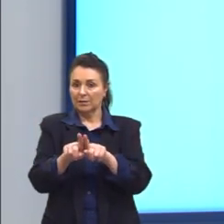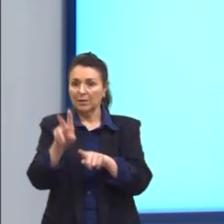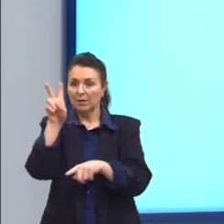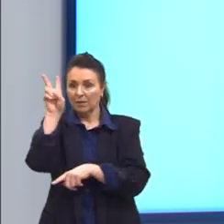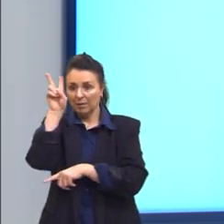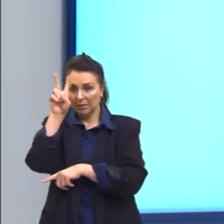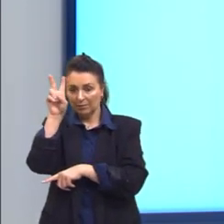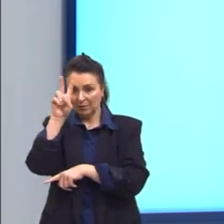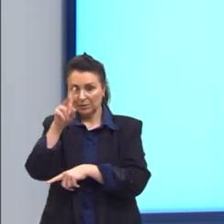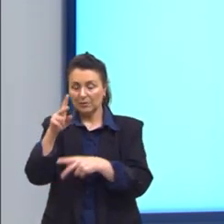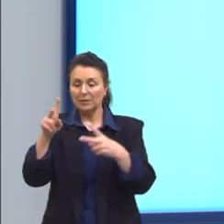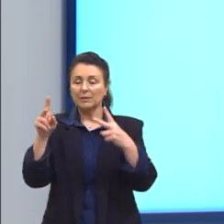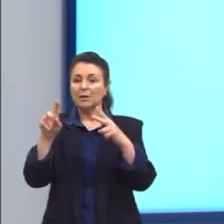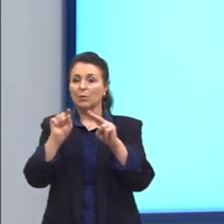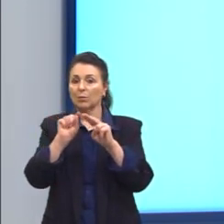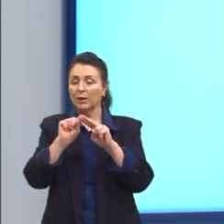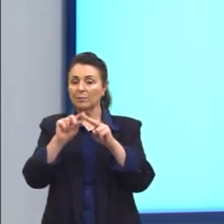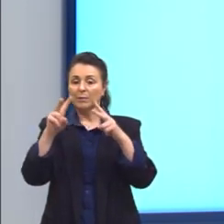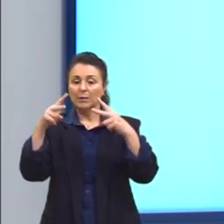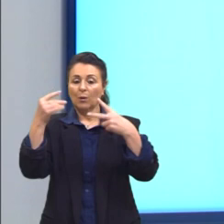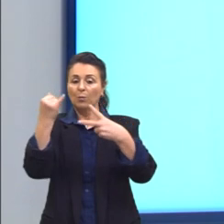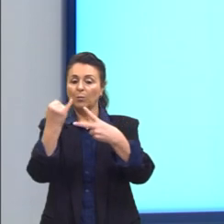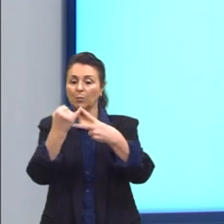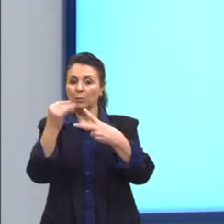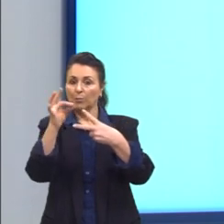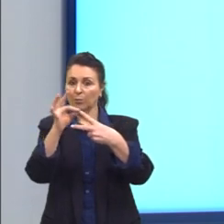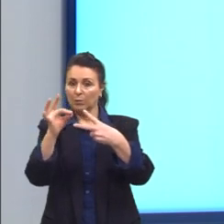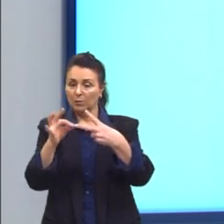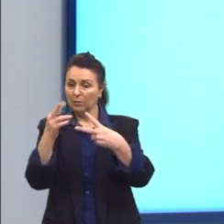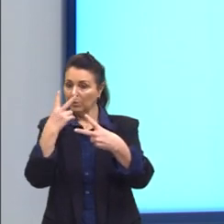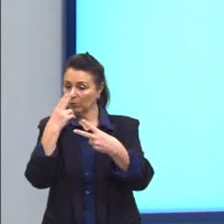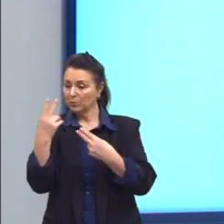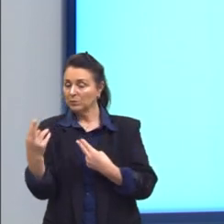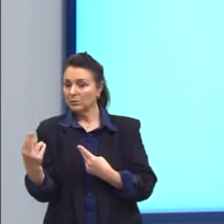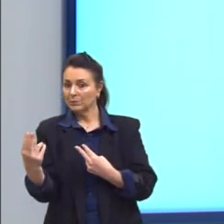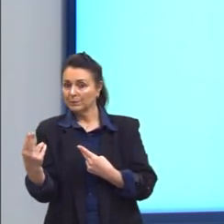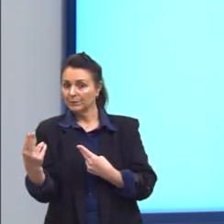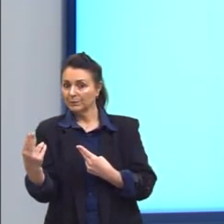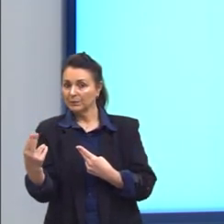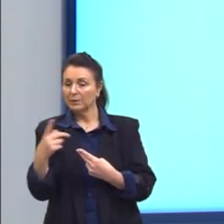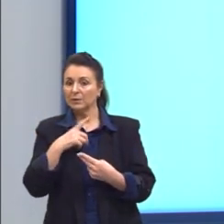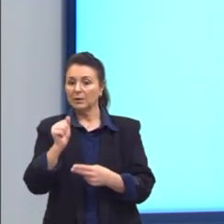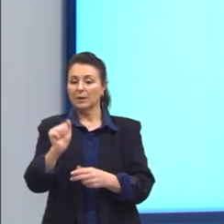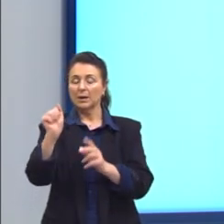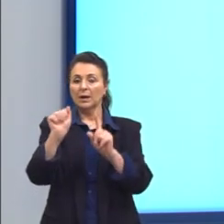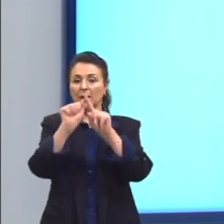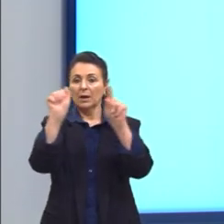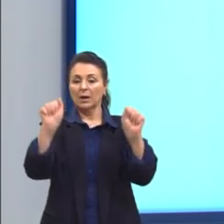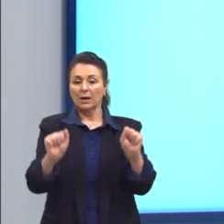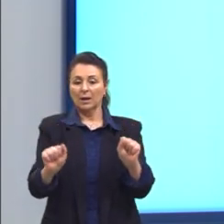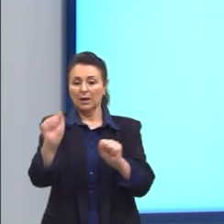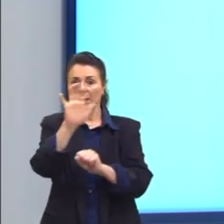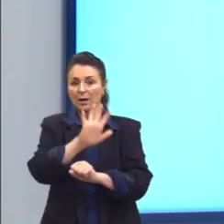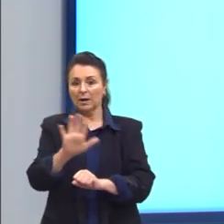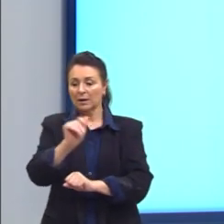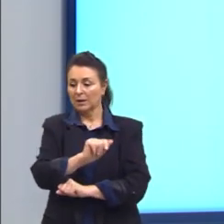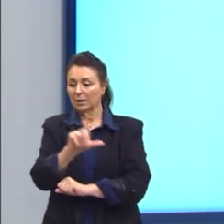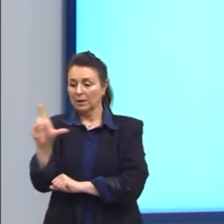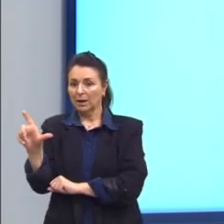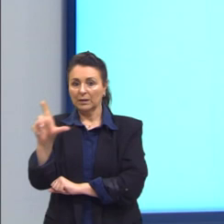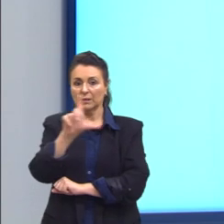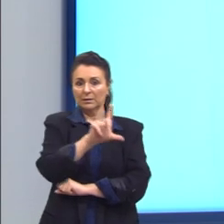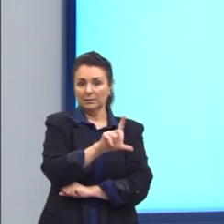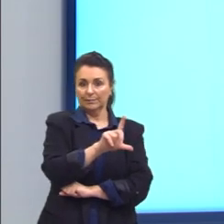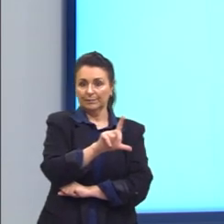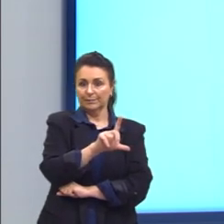bases são polígonos semelhantes e nós termos de novo né a área lateral só que aqui área